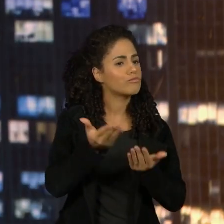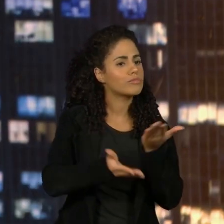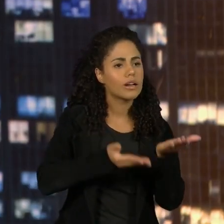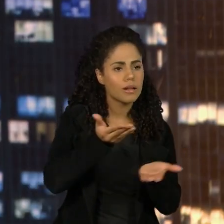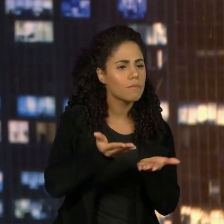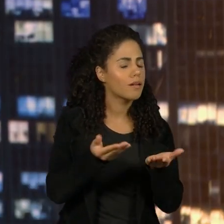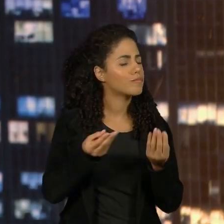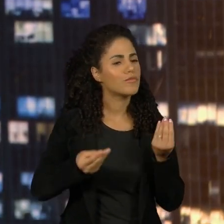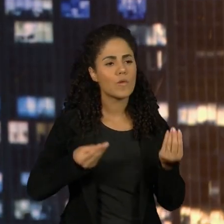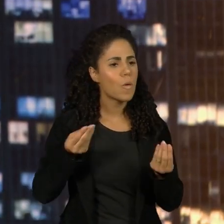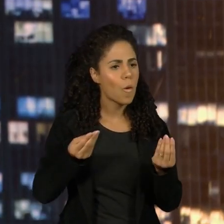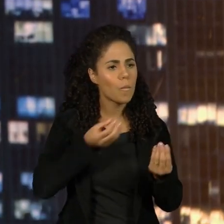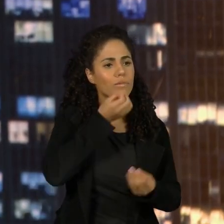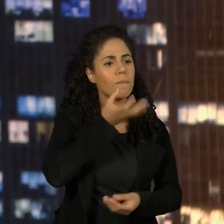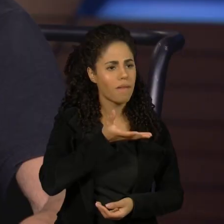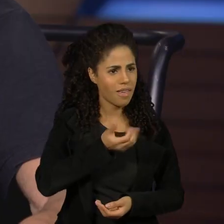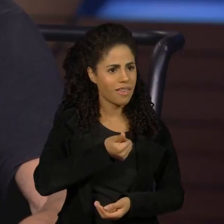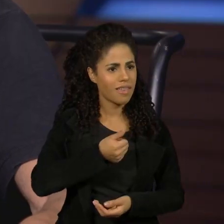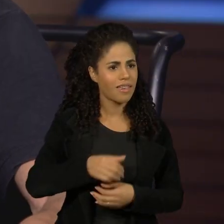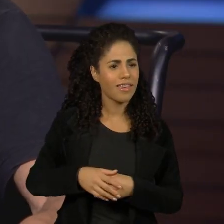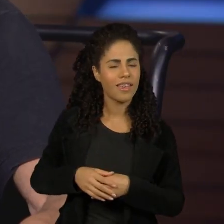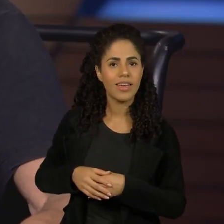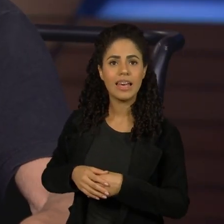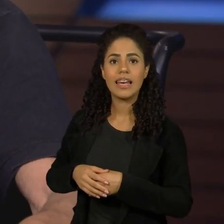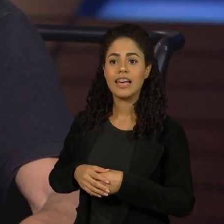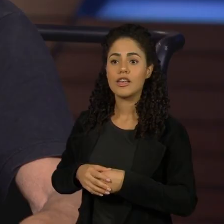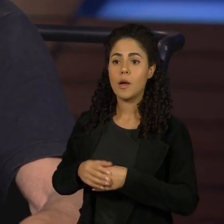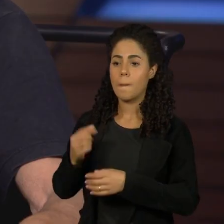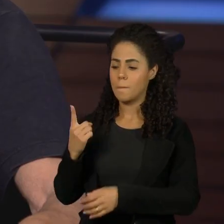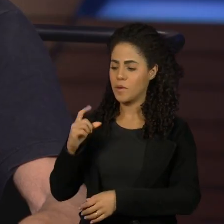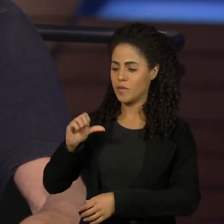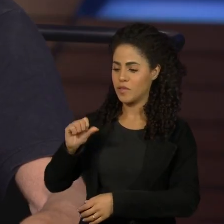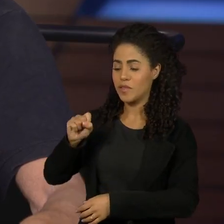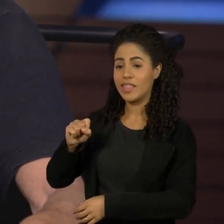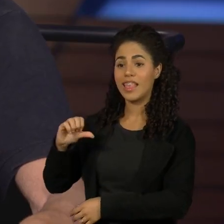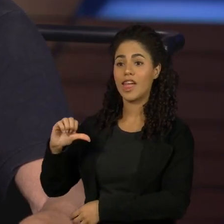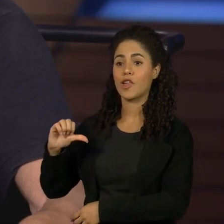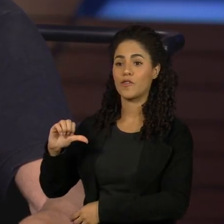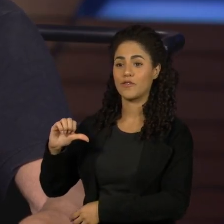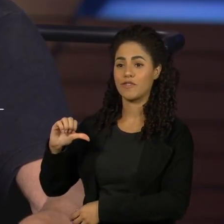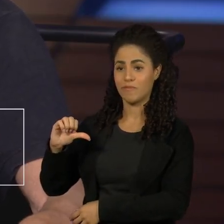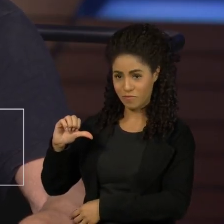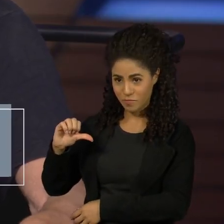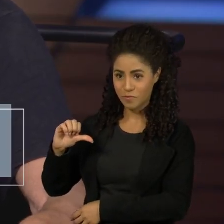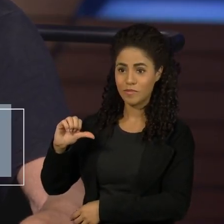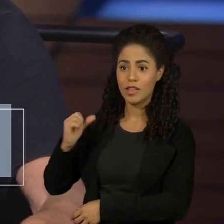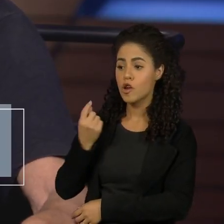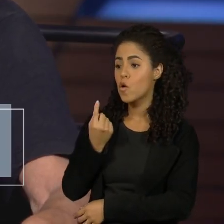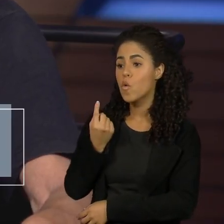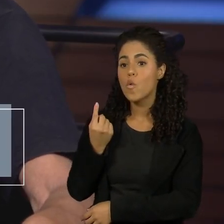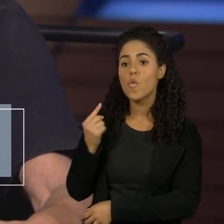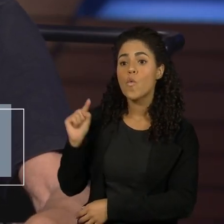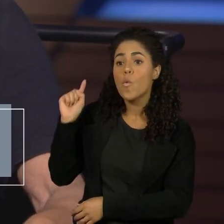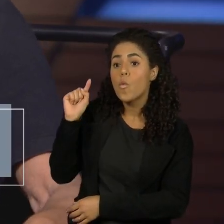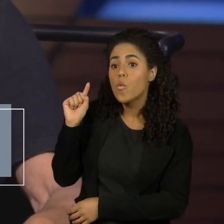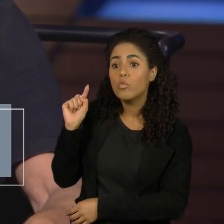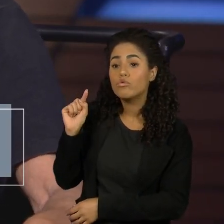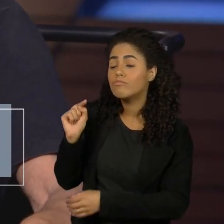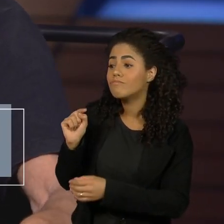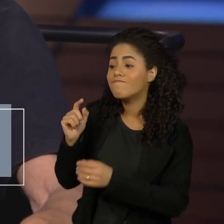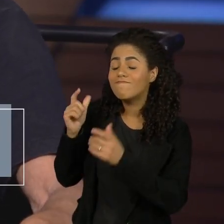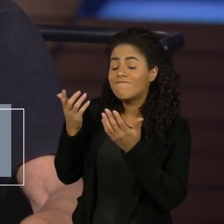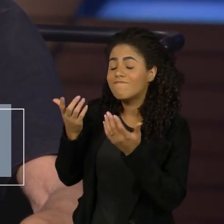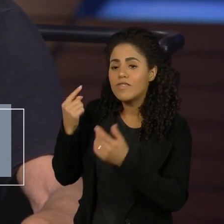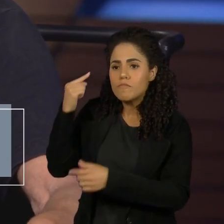em tratamento e bem? Pois é, em 89, o último lugar que qualquer pessoa gostaria de estar